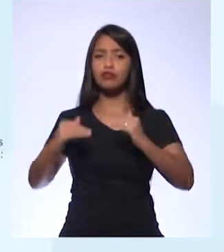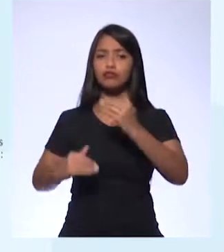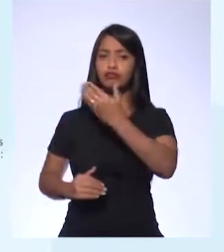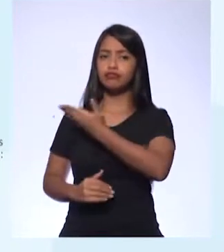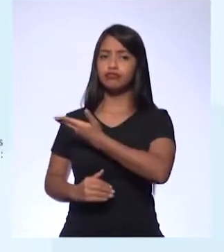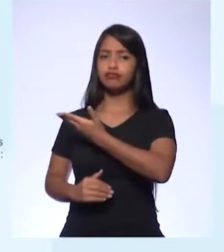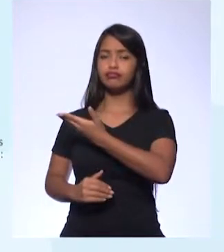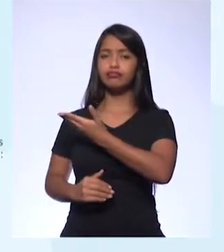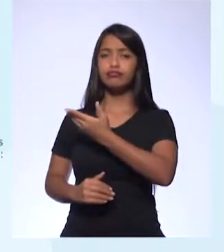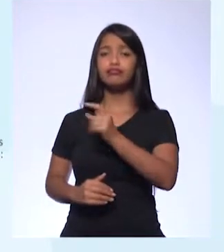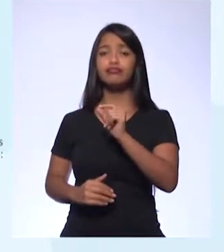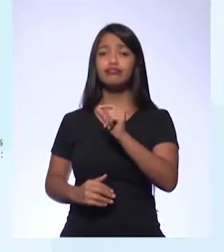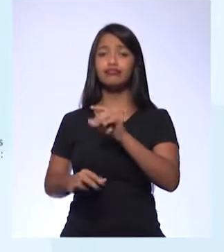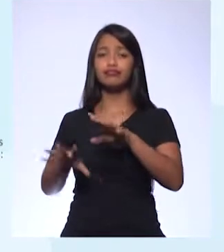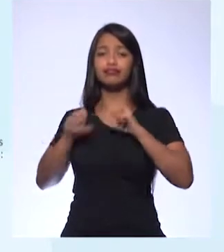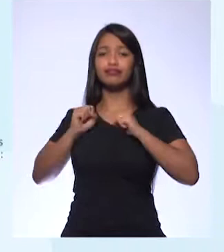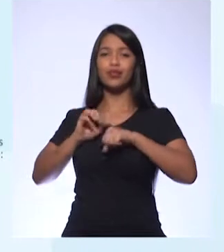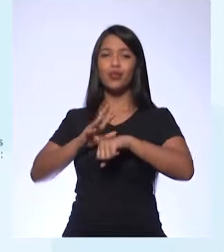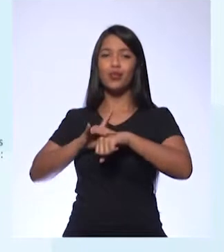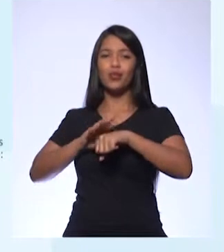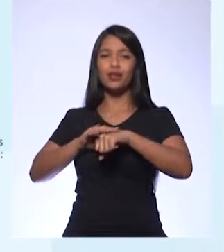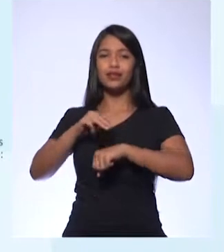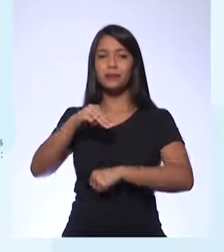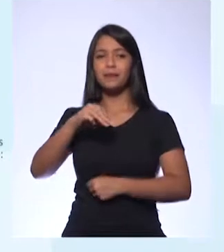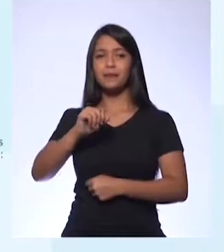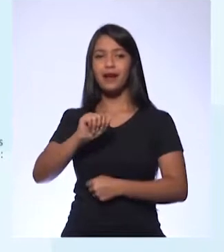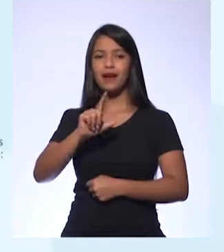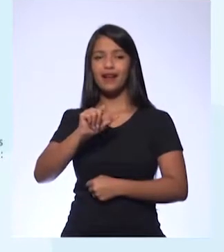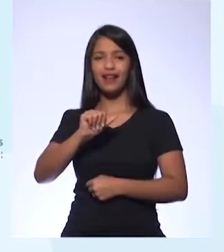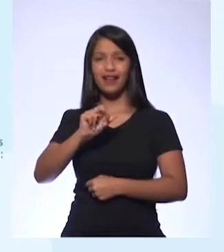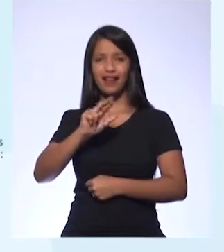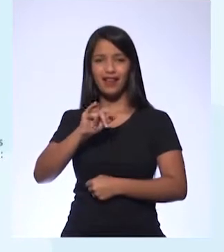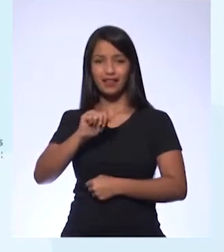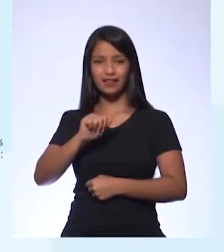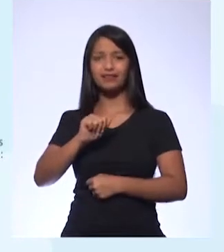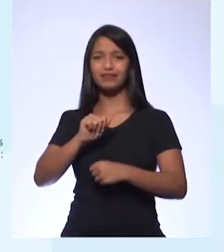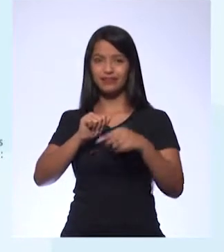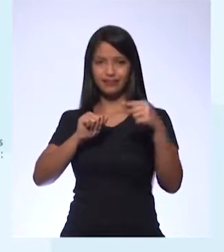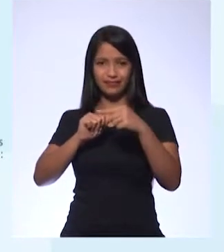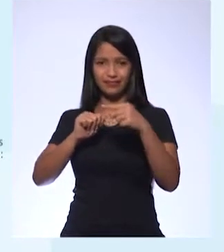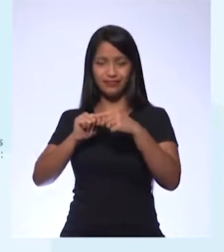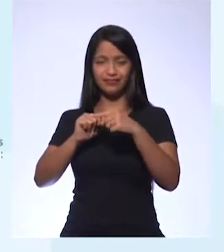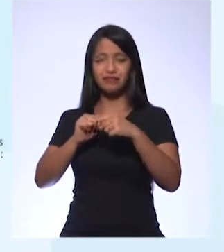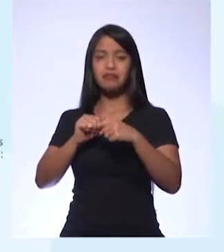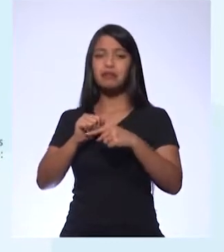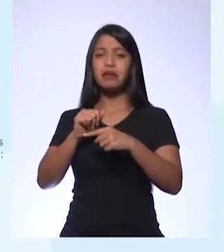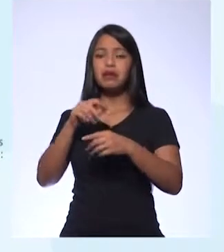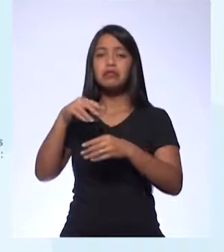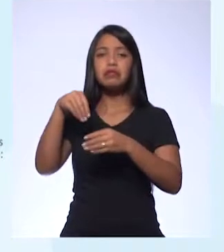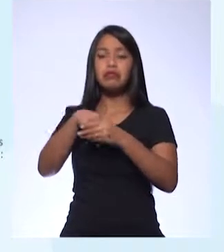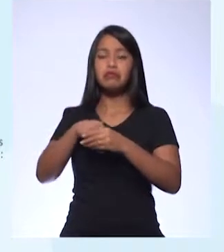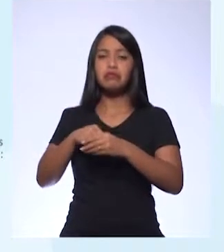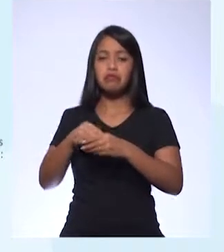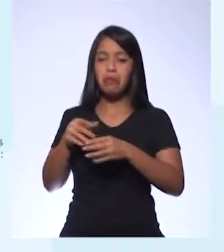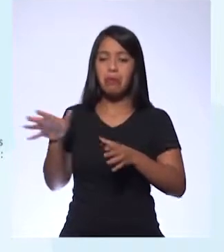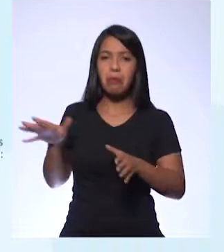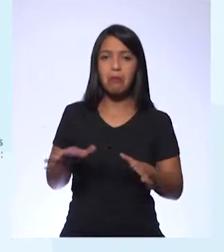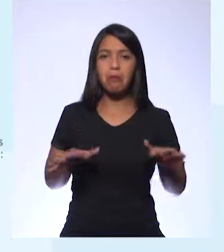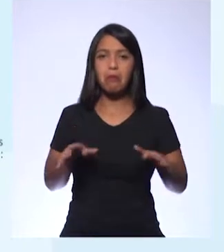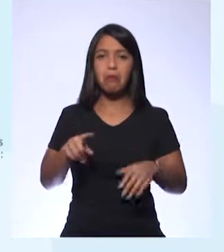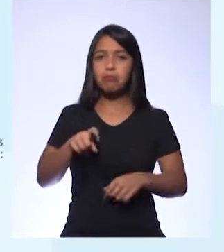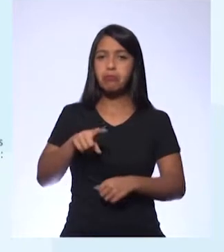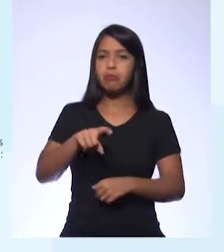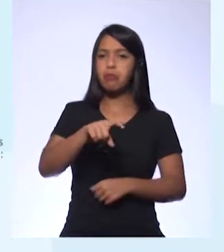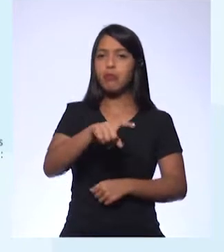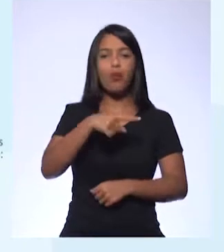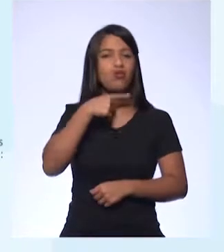que transmite a malária, que ele é um plasmodium, né? Que é um tipo que não tem nenhuma estrutura de locomoção, tá bom?